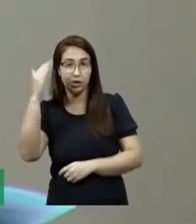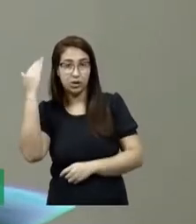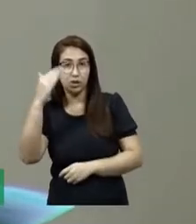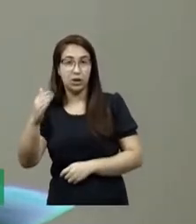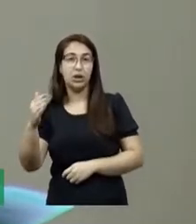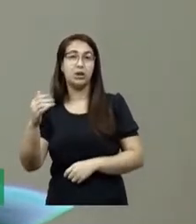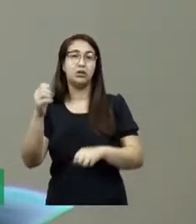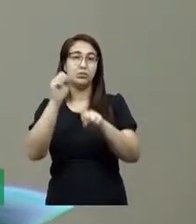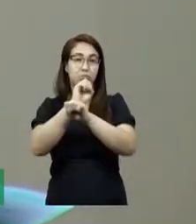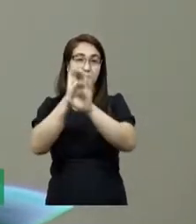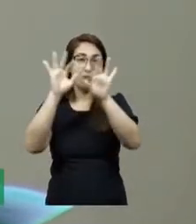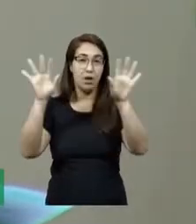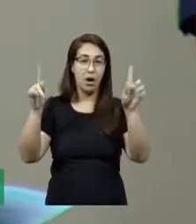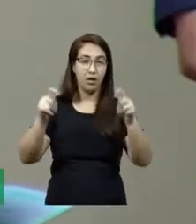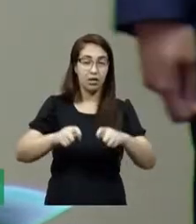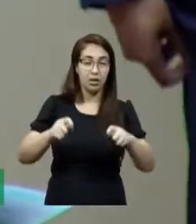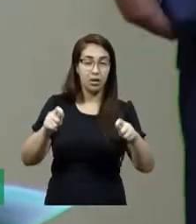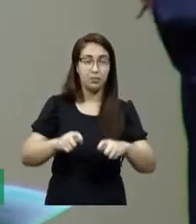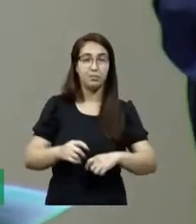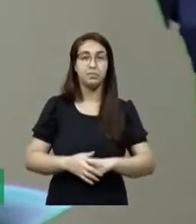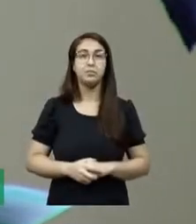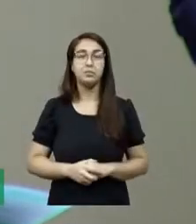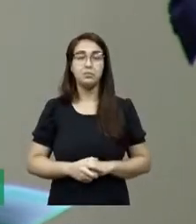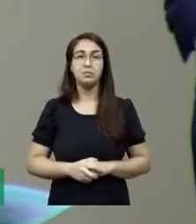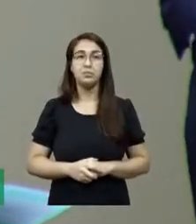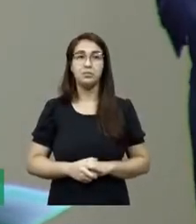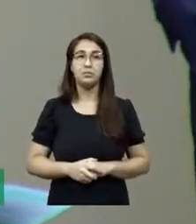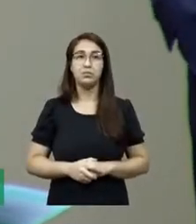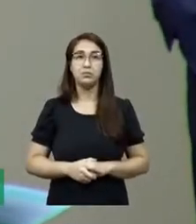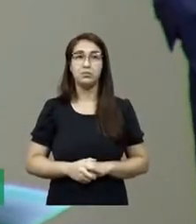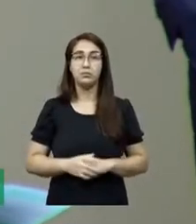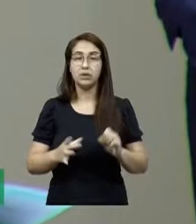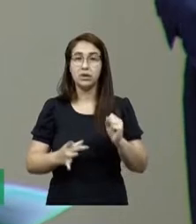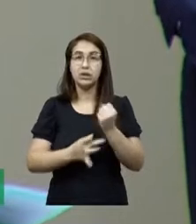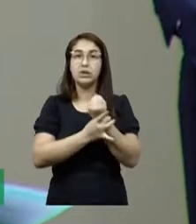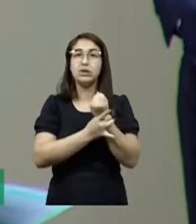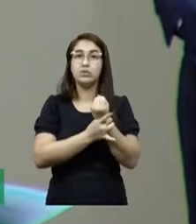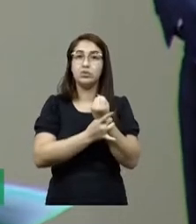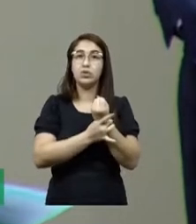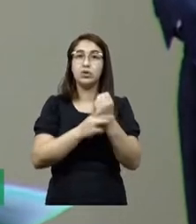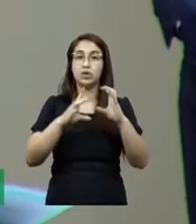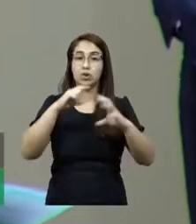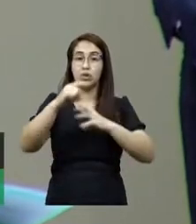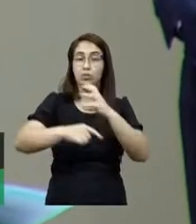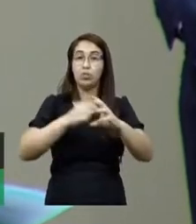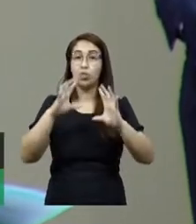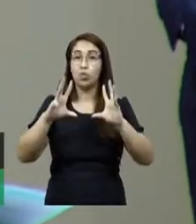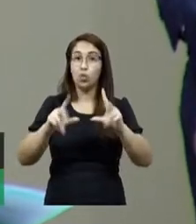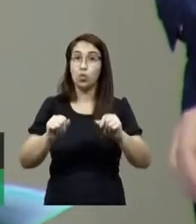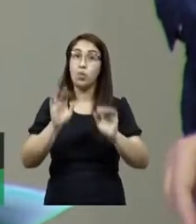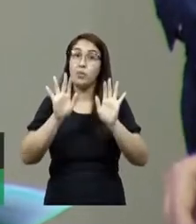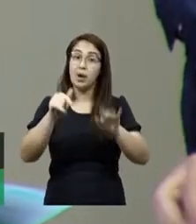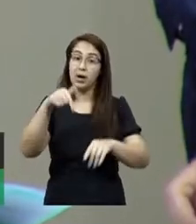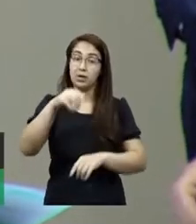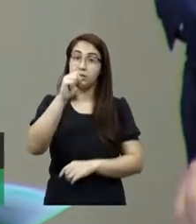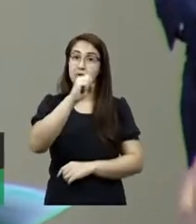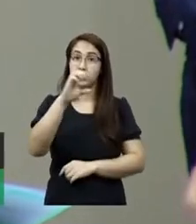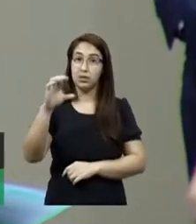possam ter segurança de que o mundo todo, mas especialmente Santa Catarina,